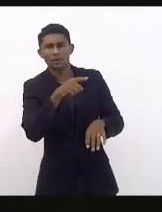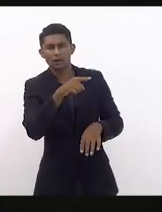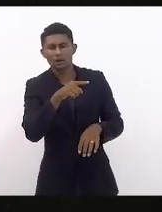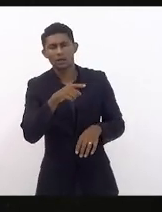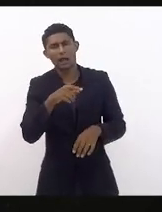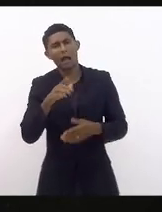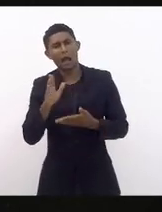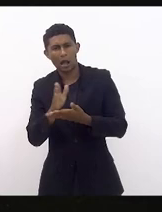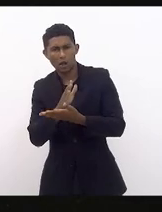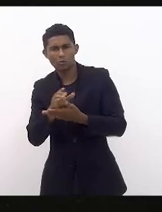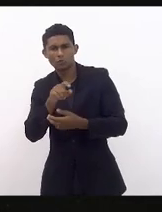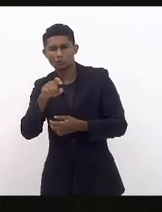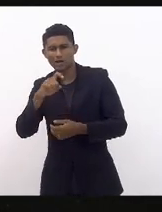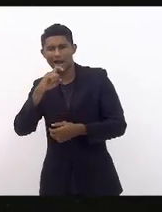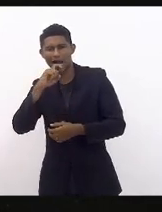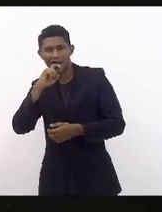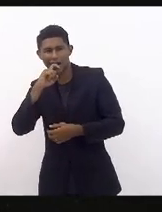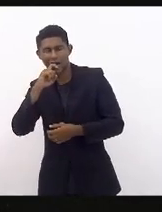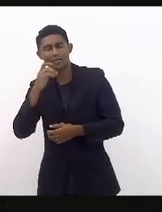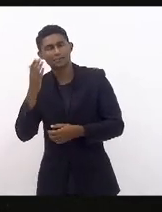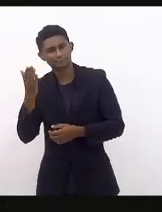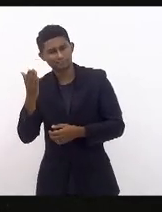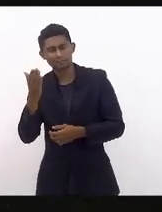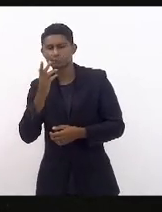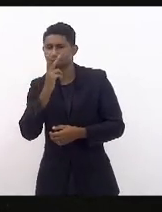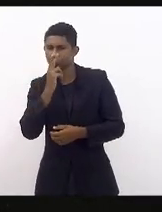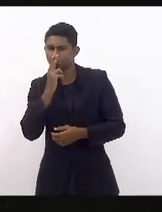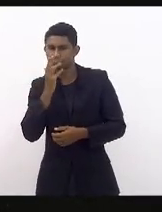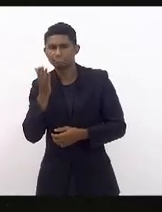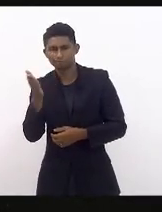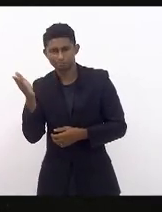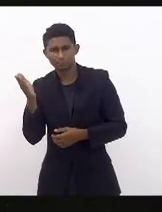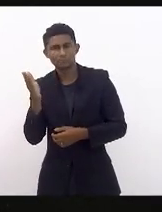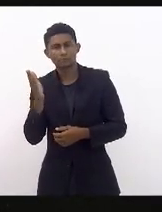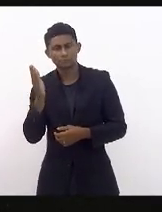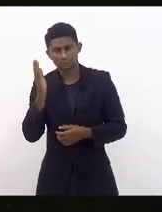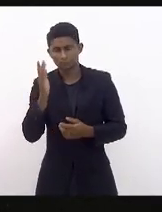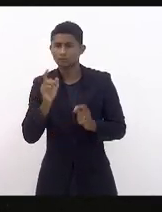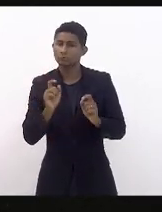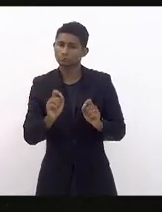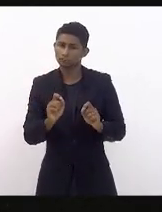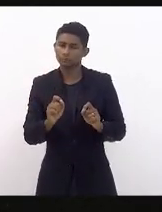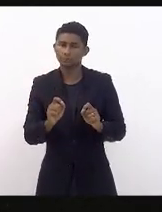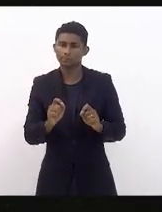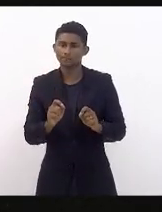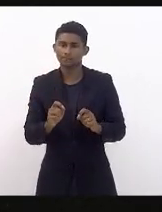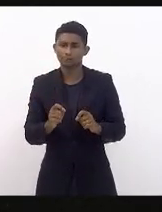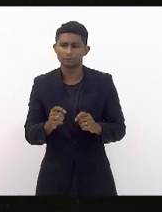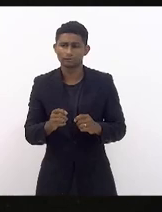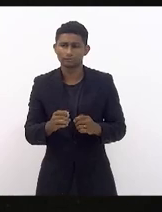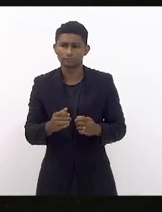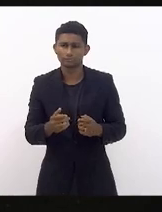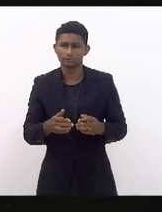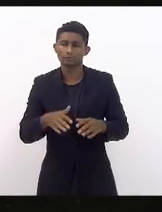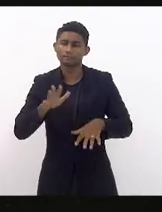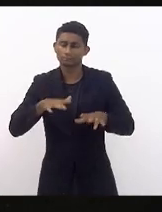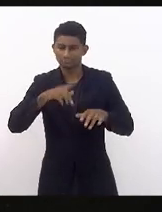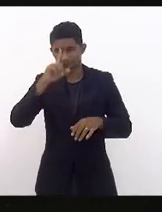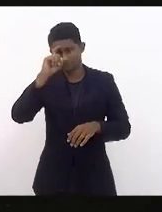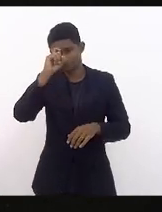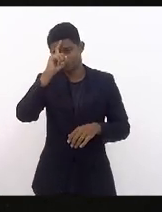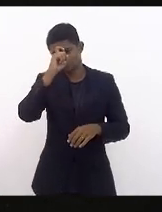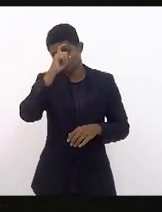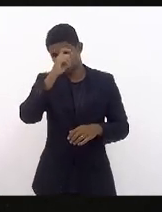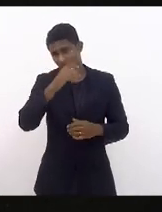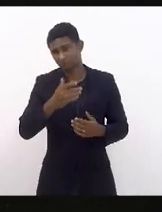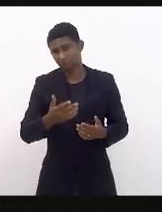posição, mais fácil alvo se torna da peçonha em vagalhões de infame os oceanos da